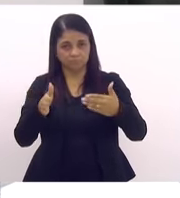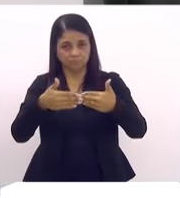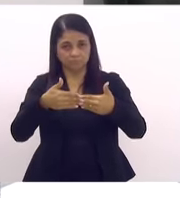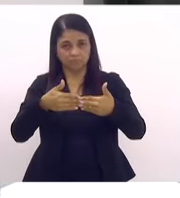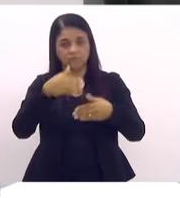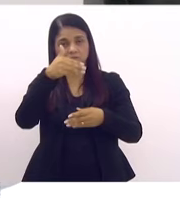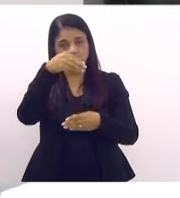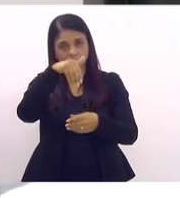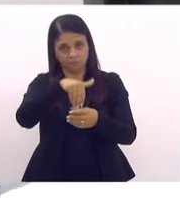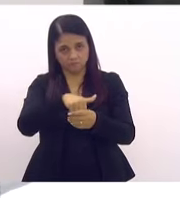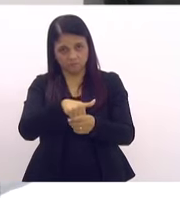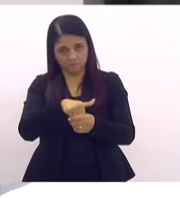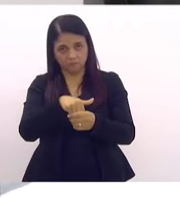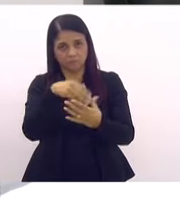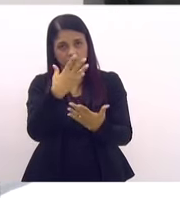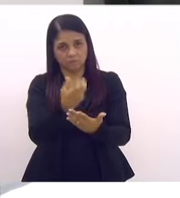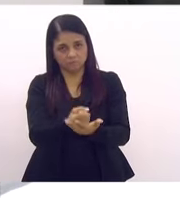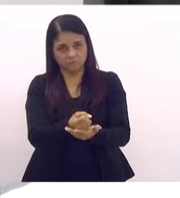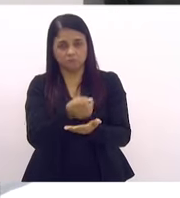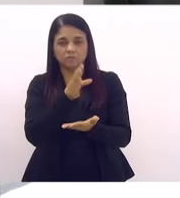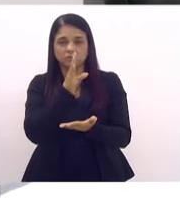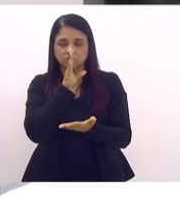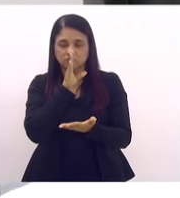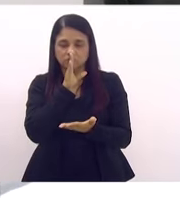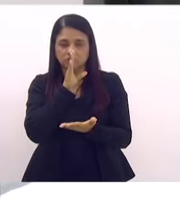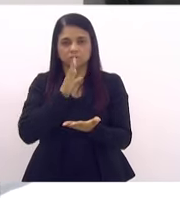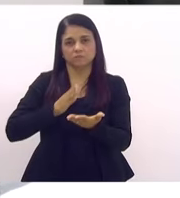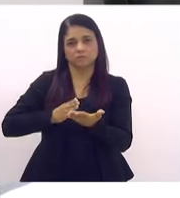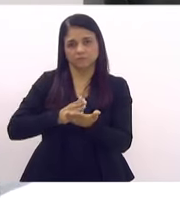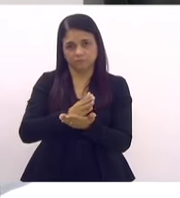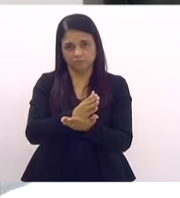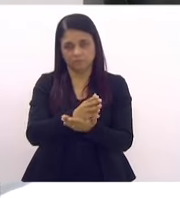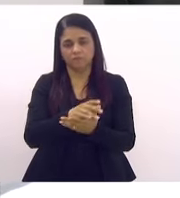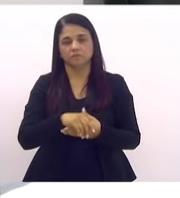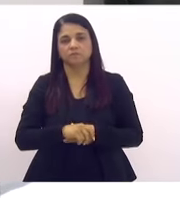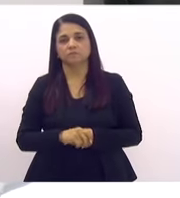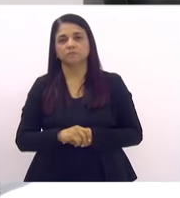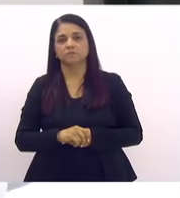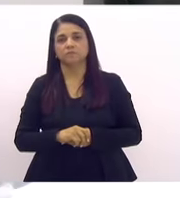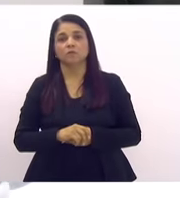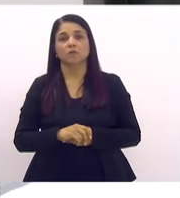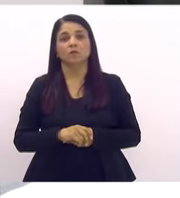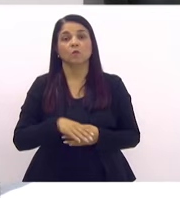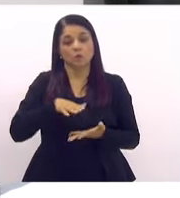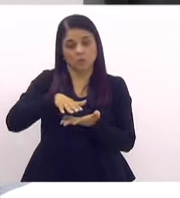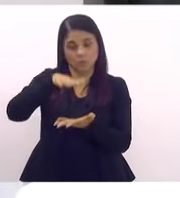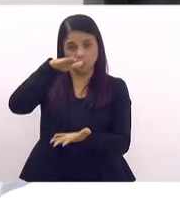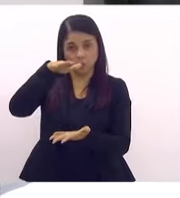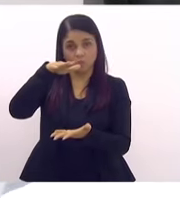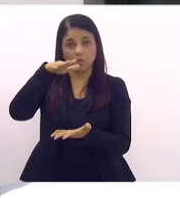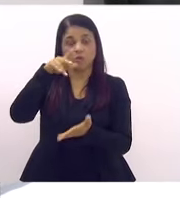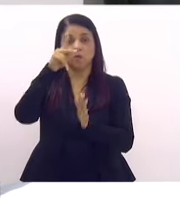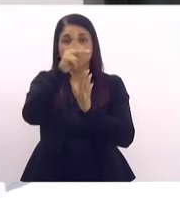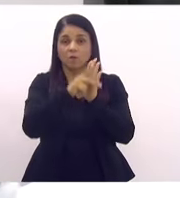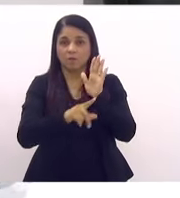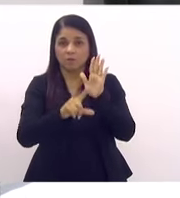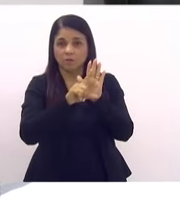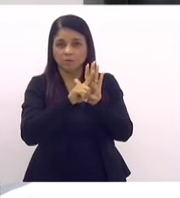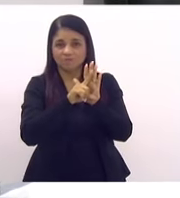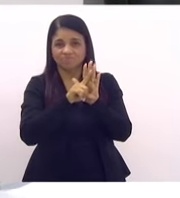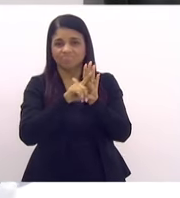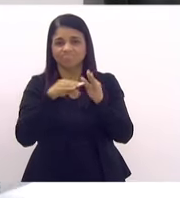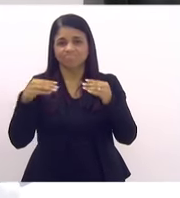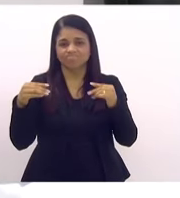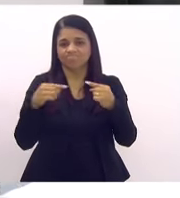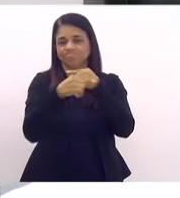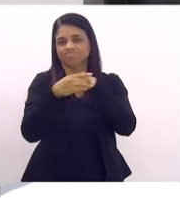em votação, senhores que aprovam, permaneçam como estão, aprovado. O último bloco são os projetos sobre